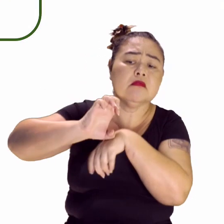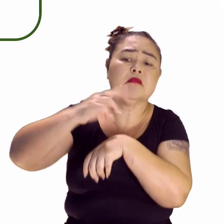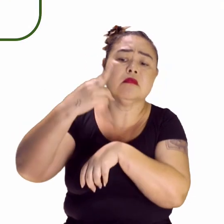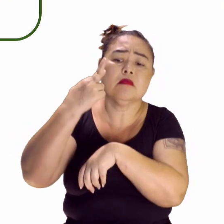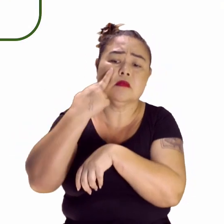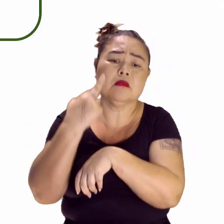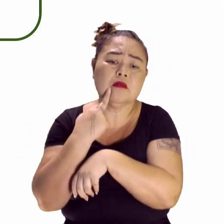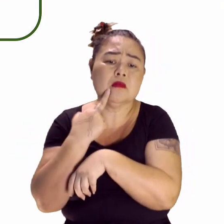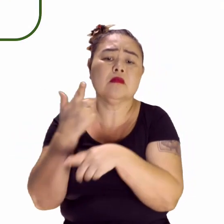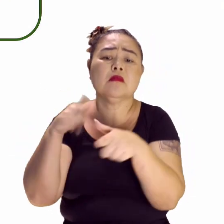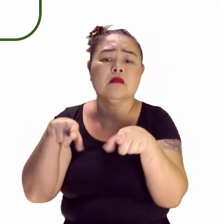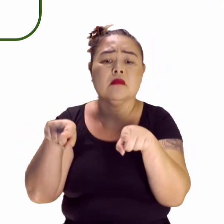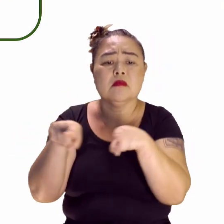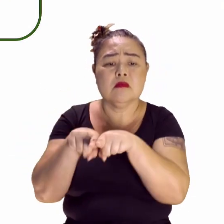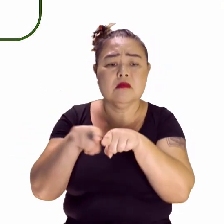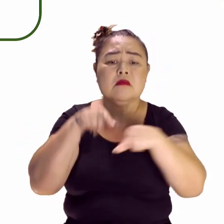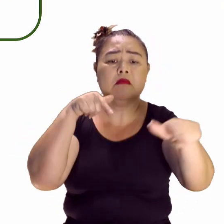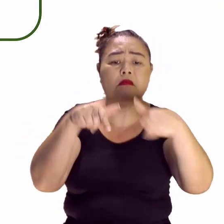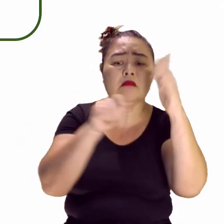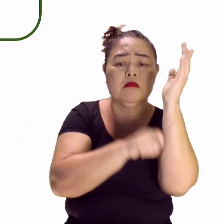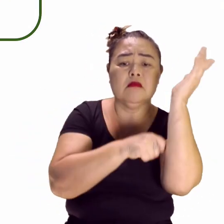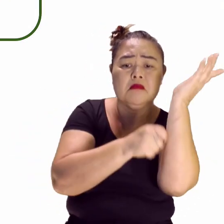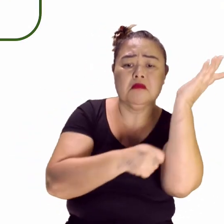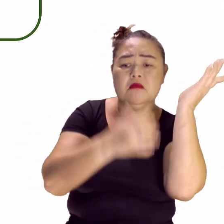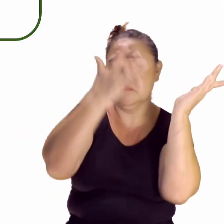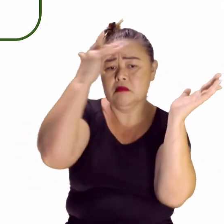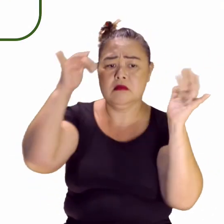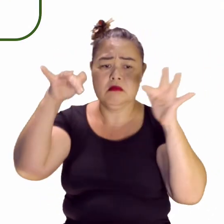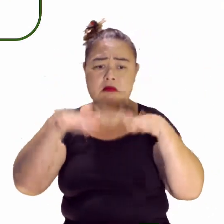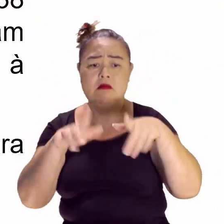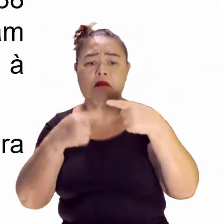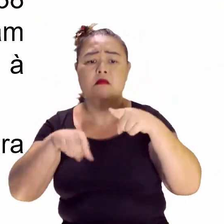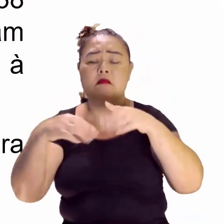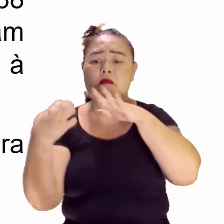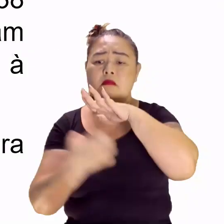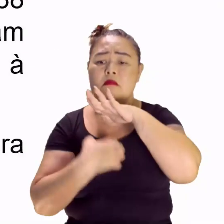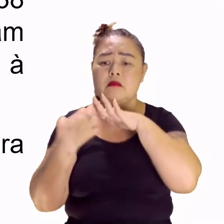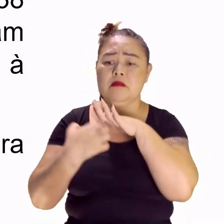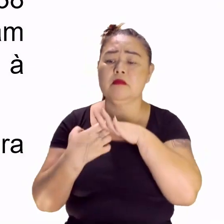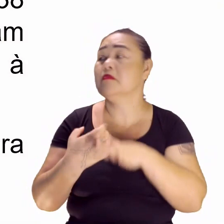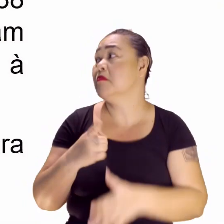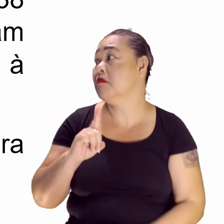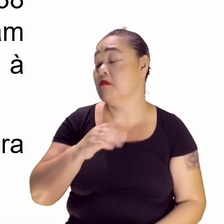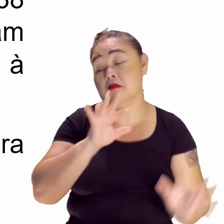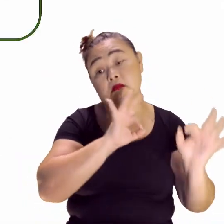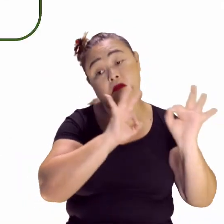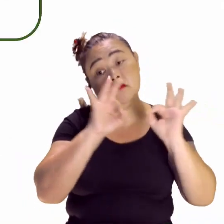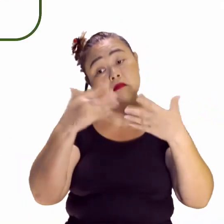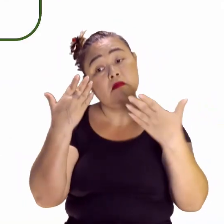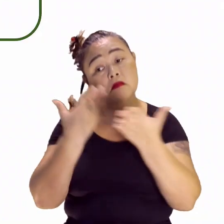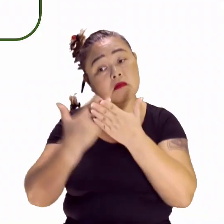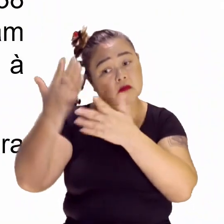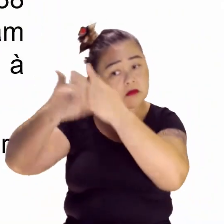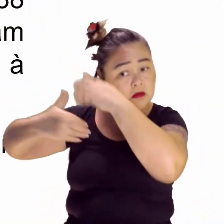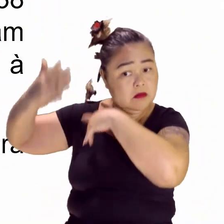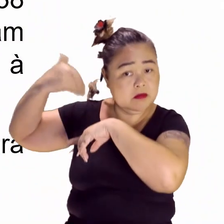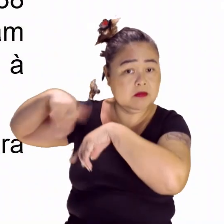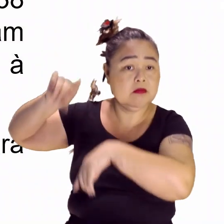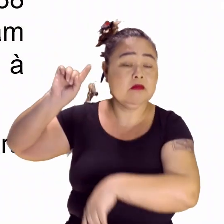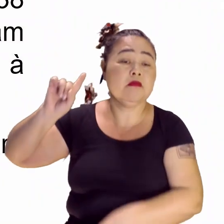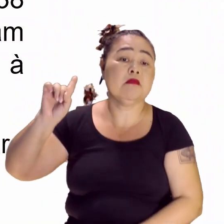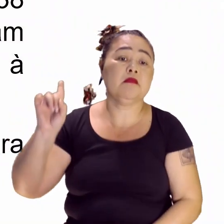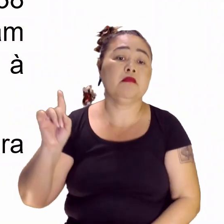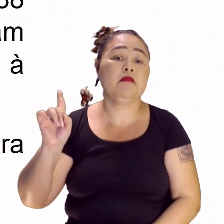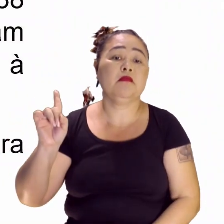Uhum. E trabalhador da borracha, migrantes sem terra e as empresas mineradoras. E a gente falou durante as aulas passadas, né, professor, desses Isso.